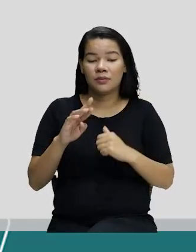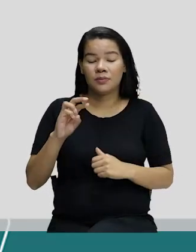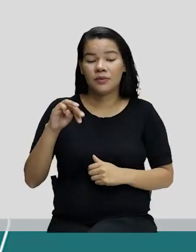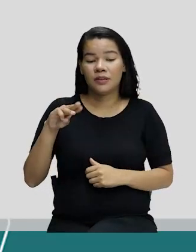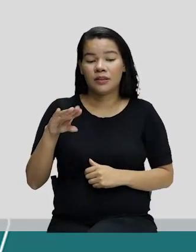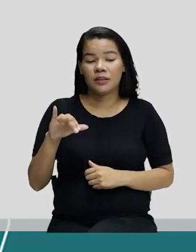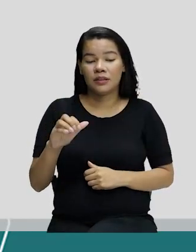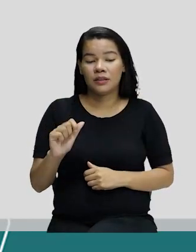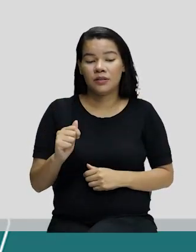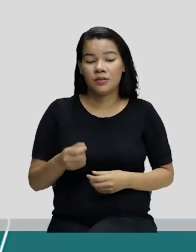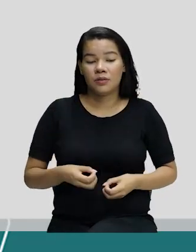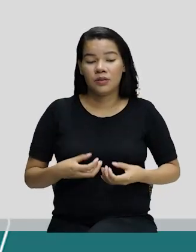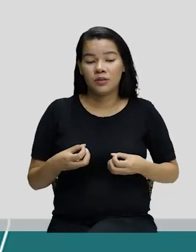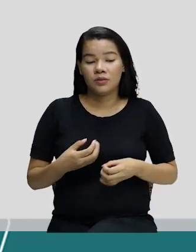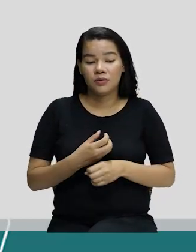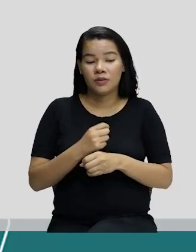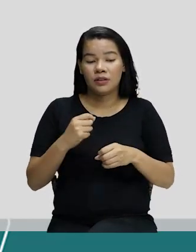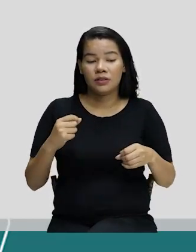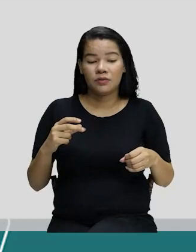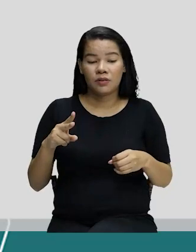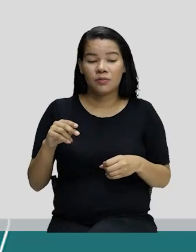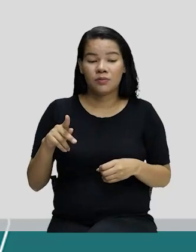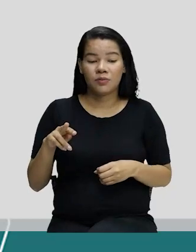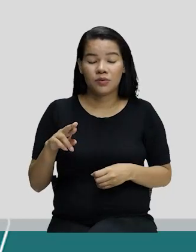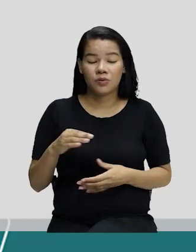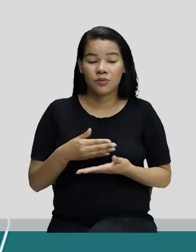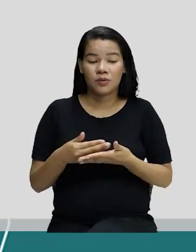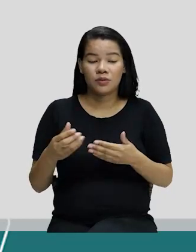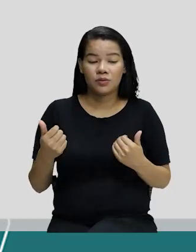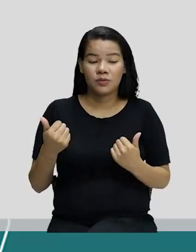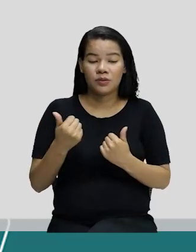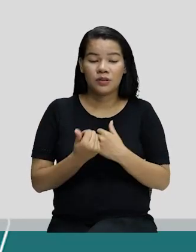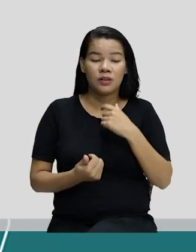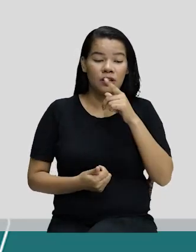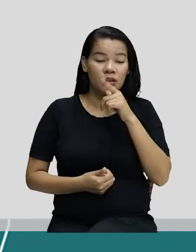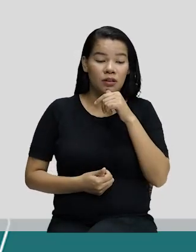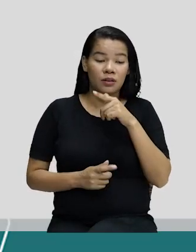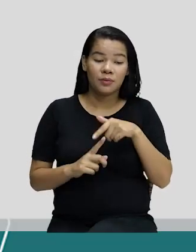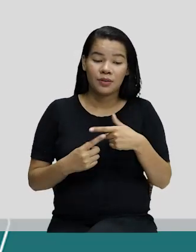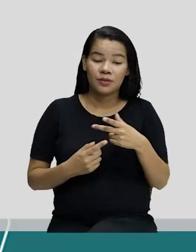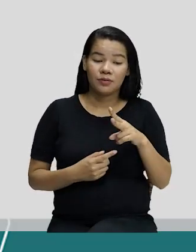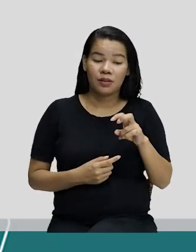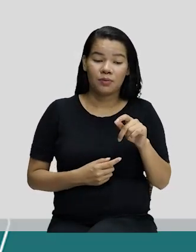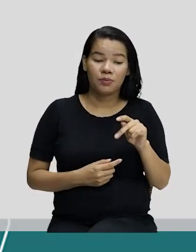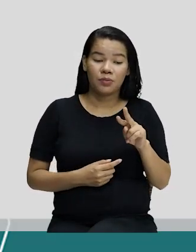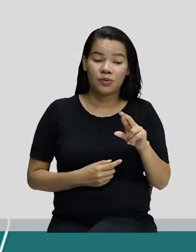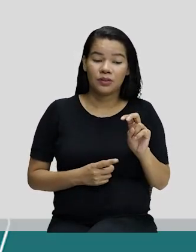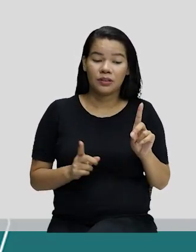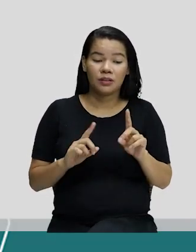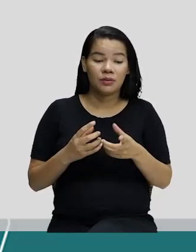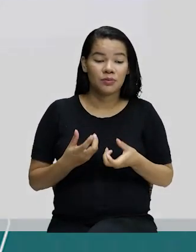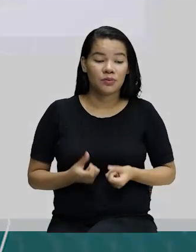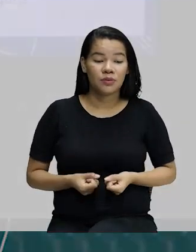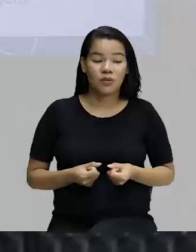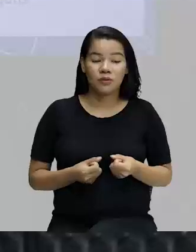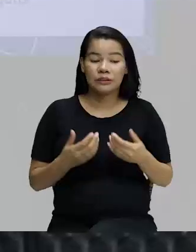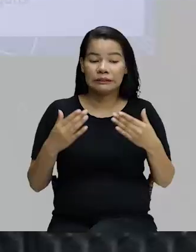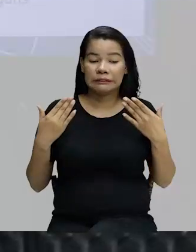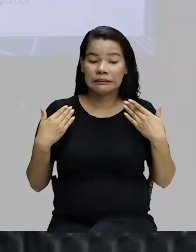começou a substituir a água no estado líquido. O vapor, entretanto, não absorve calor nem freia a